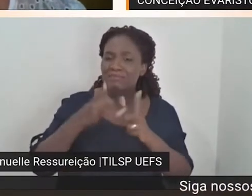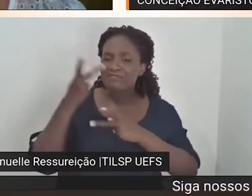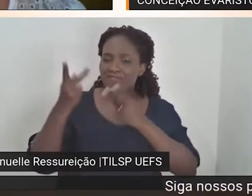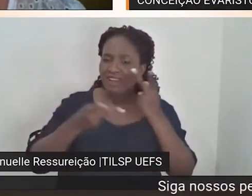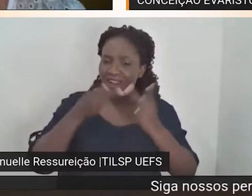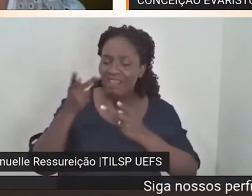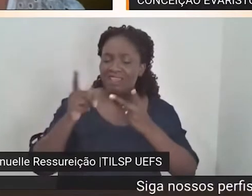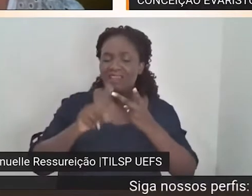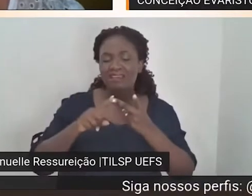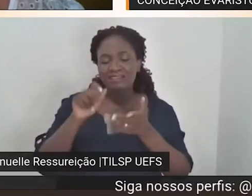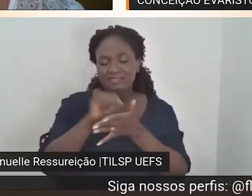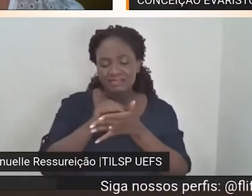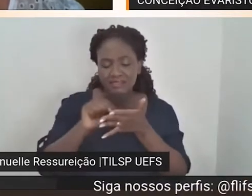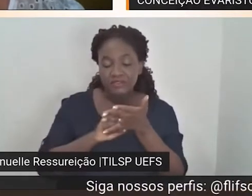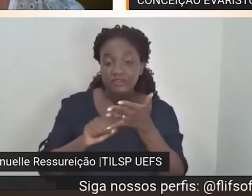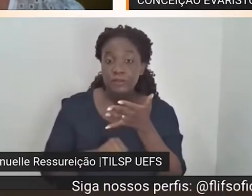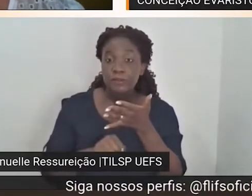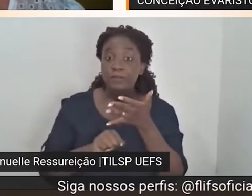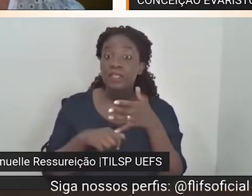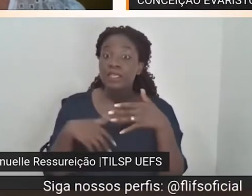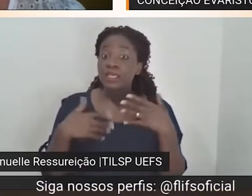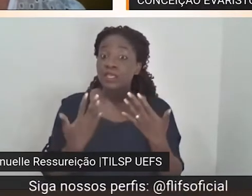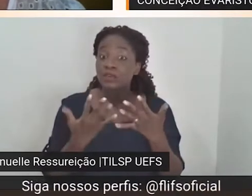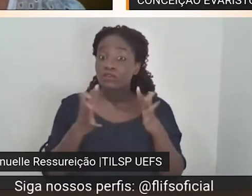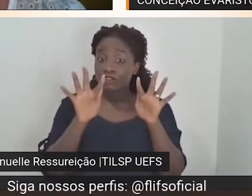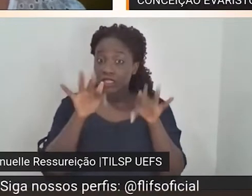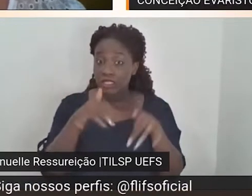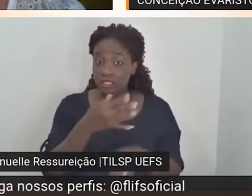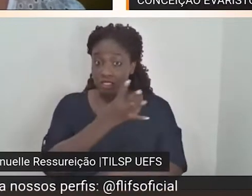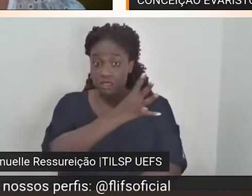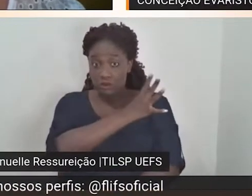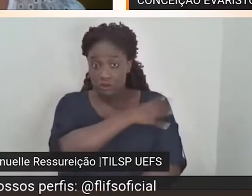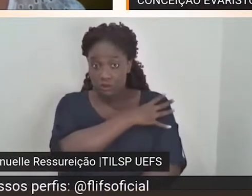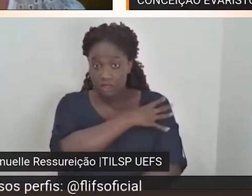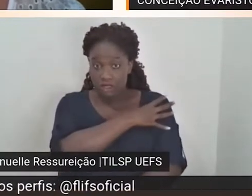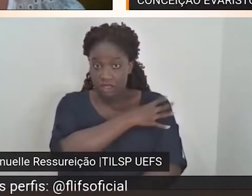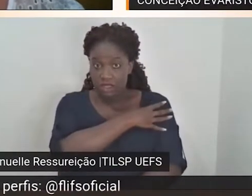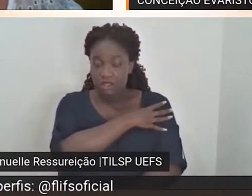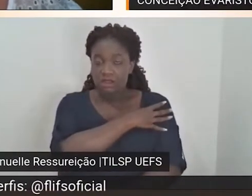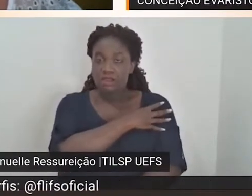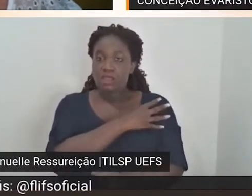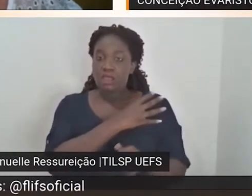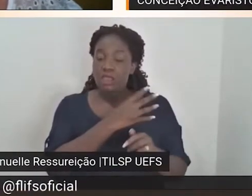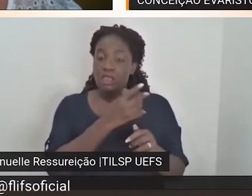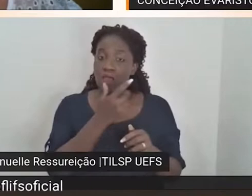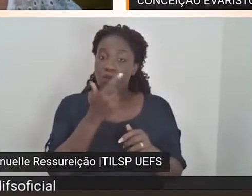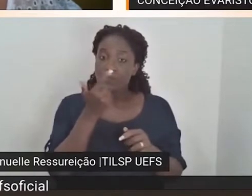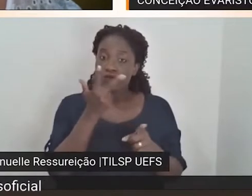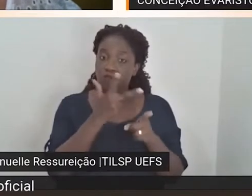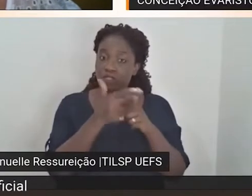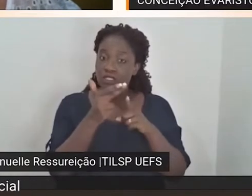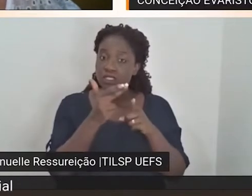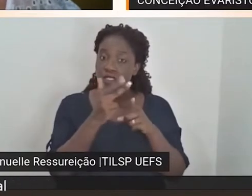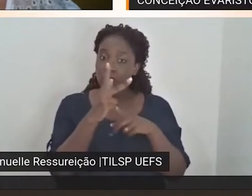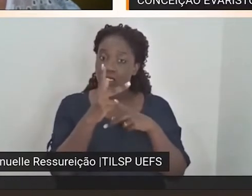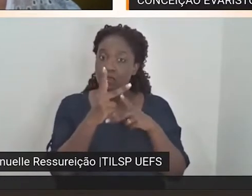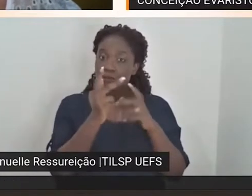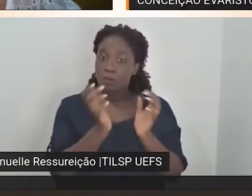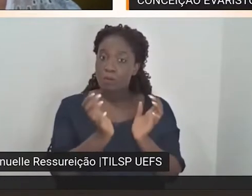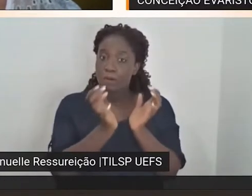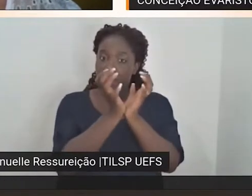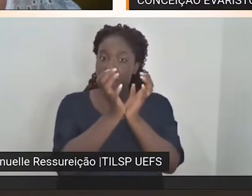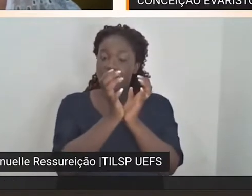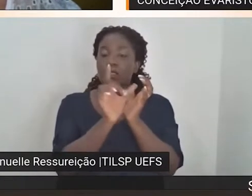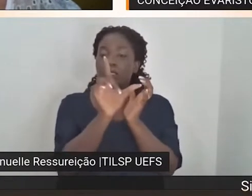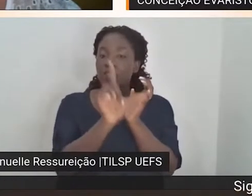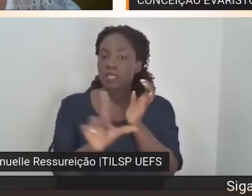muito. E quando eu terminei a quarta série primária, eu ganhei um prêmio de literatura. E eu